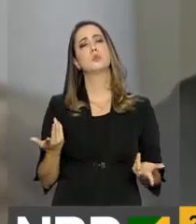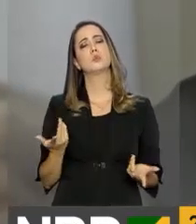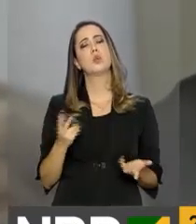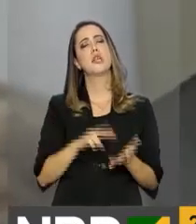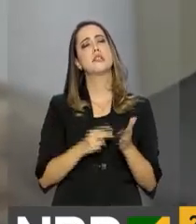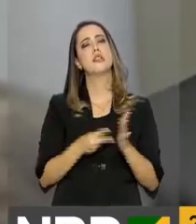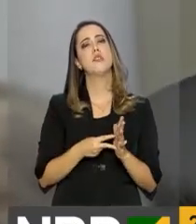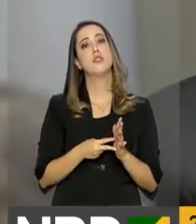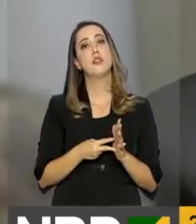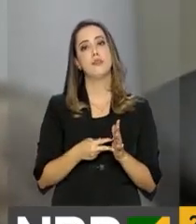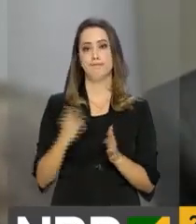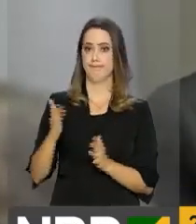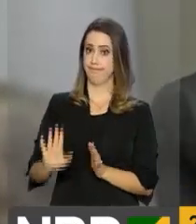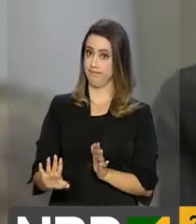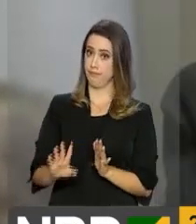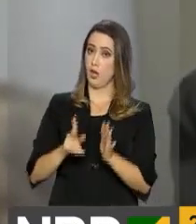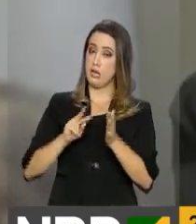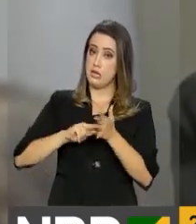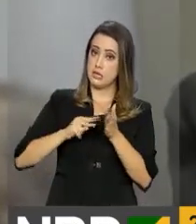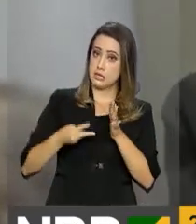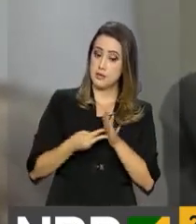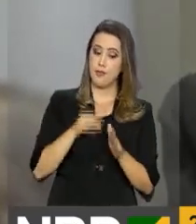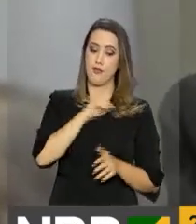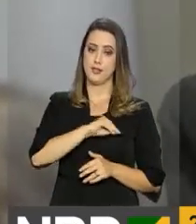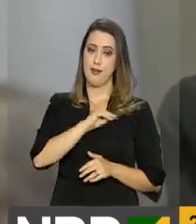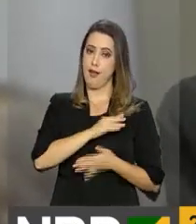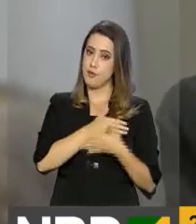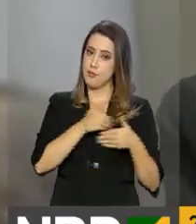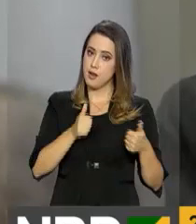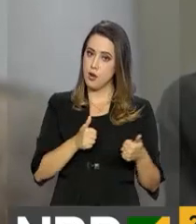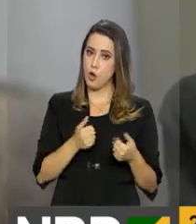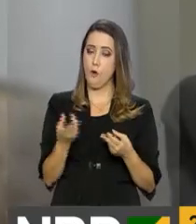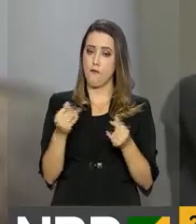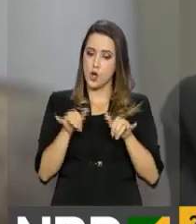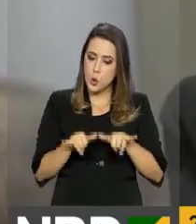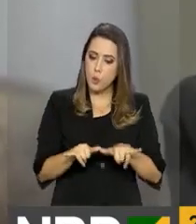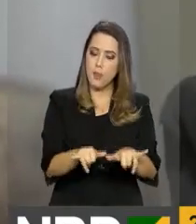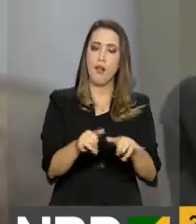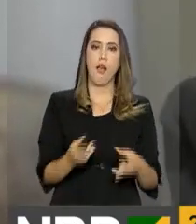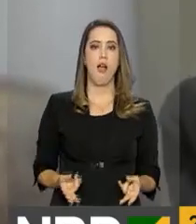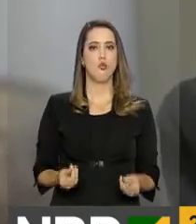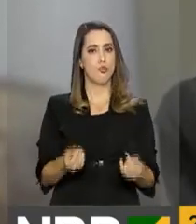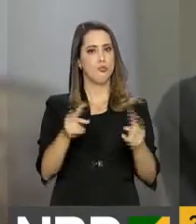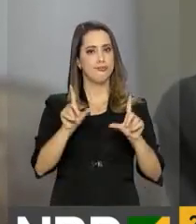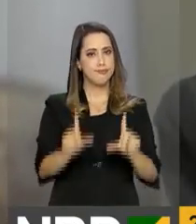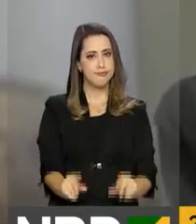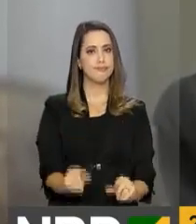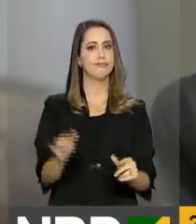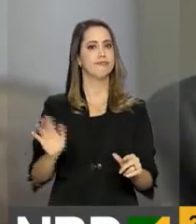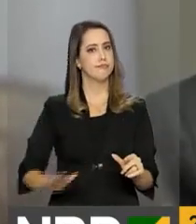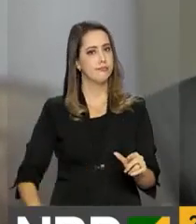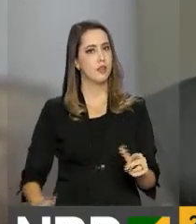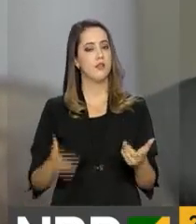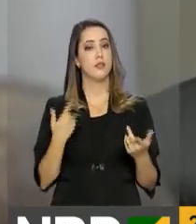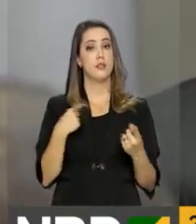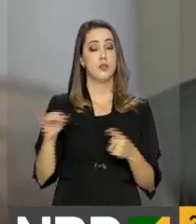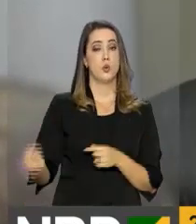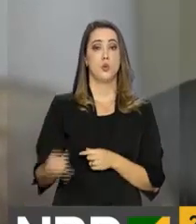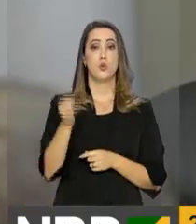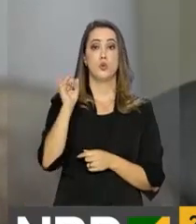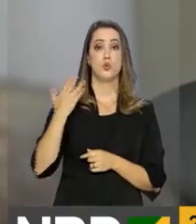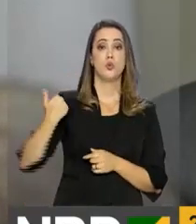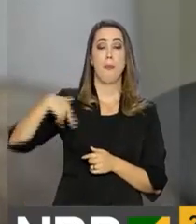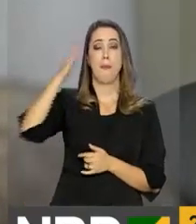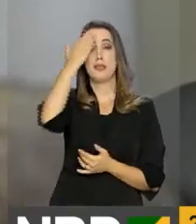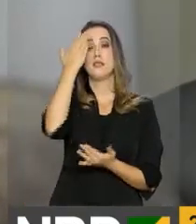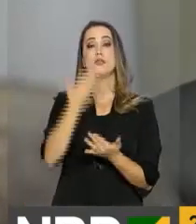salário. Significa preço mais estável no supermercado. É isso que significa a queda da inflação, os juros, além da confiança